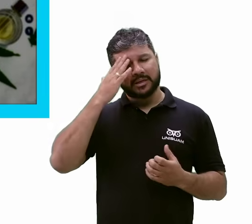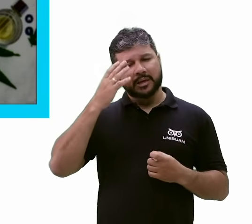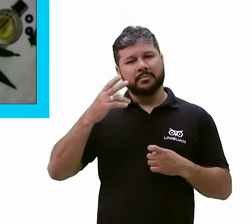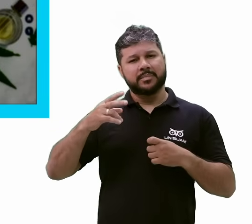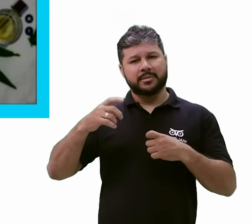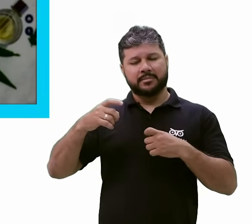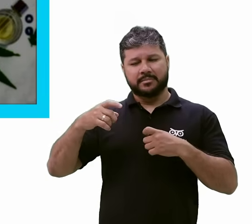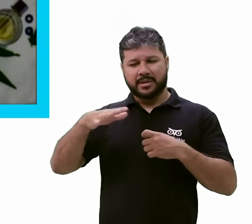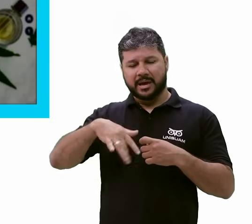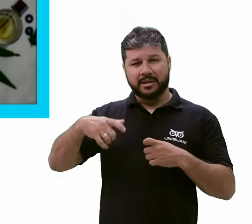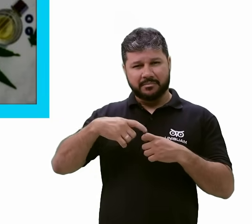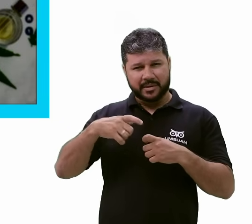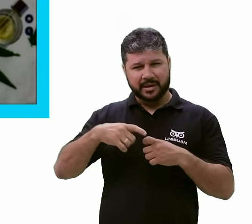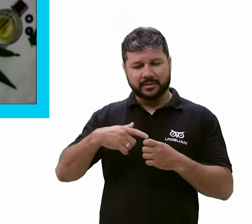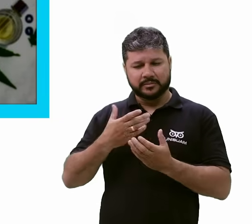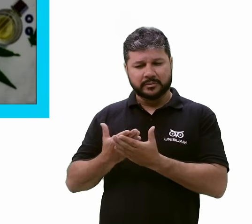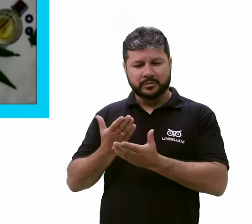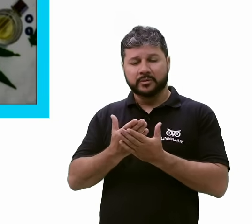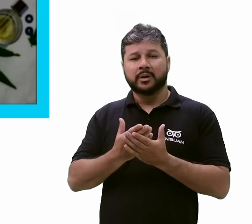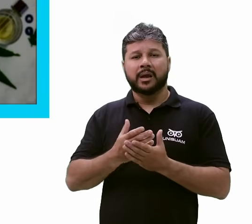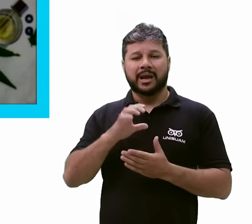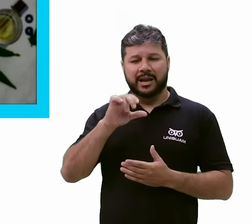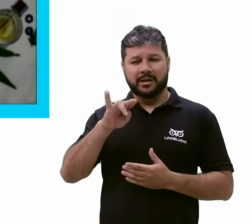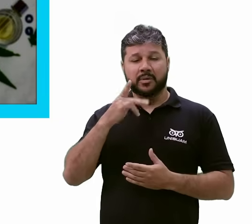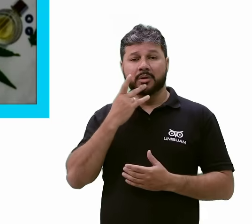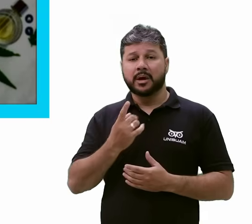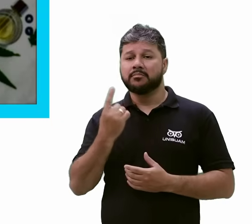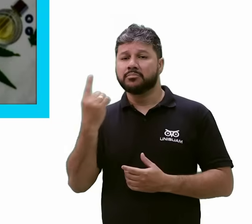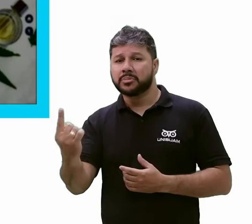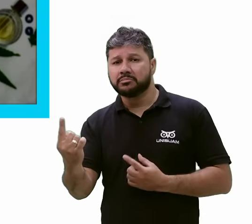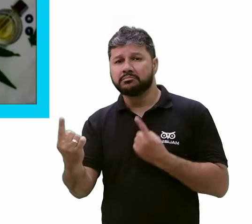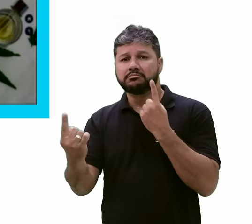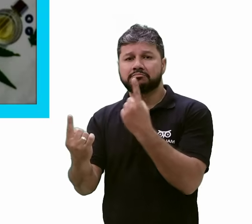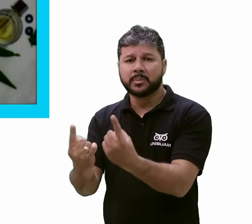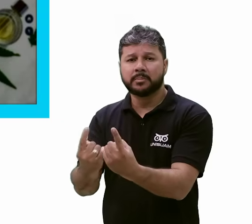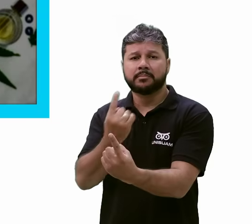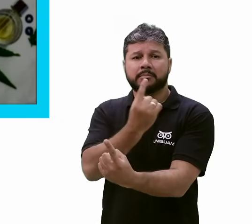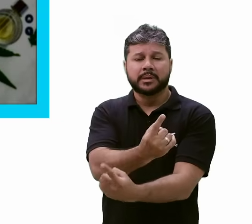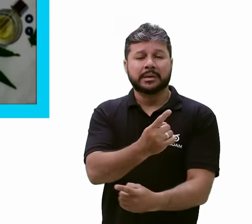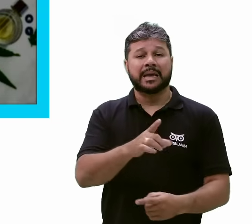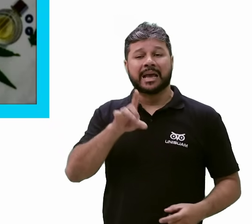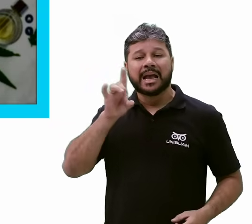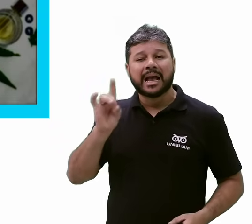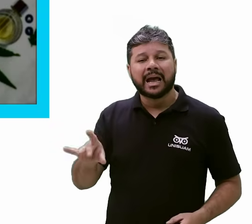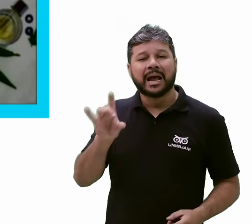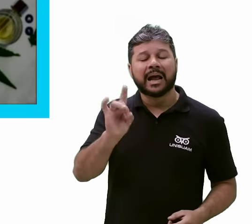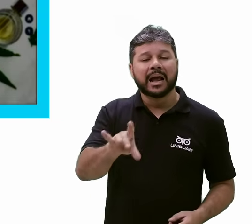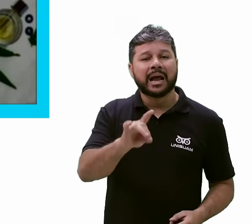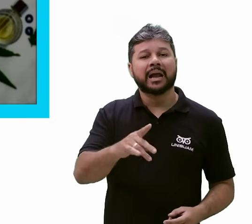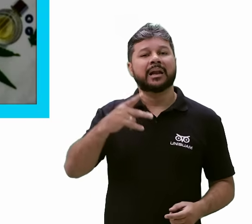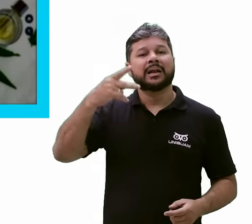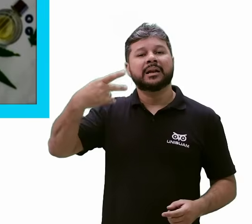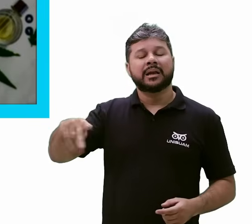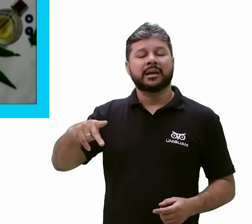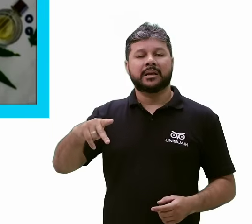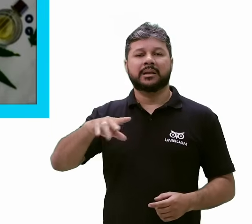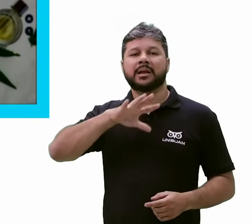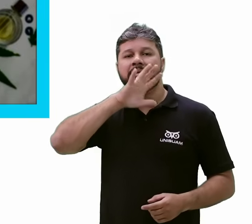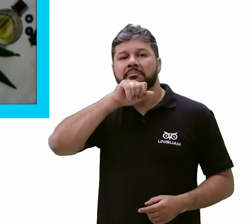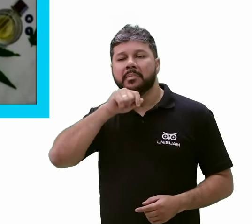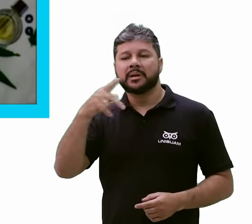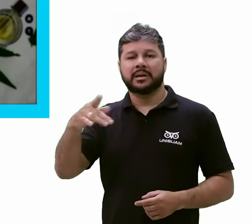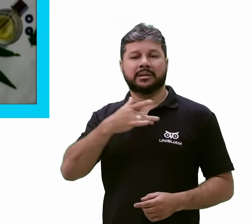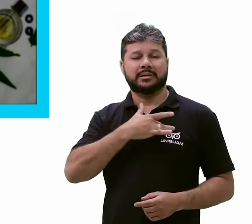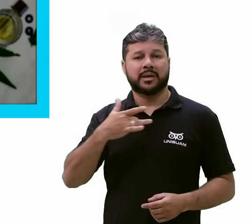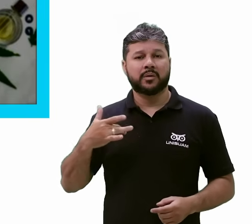gente sabe que a medicina canabinoide ela vai ser uma coisa individualizada, porque ela vai depender de como está a homeostase desse